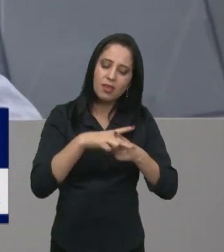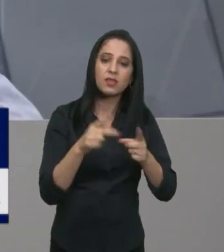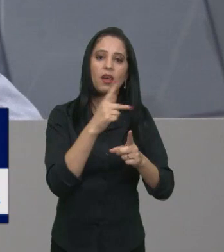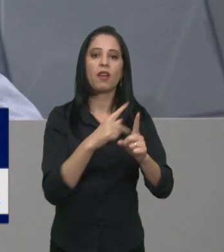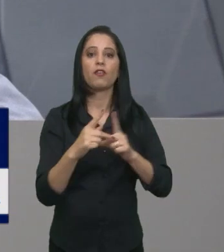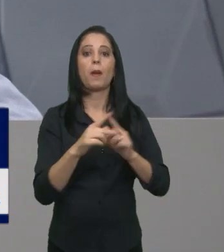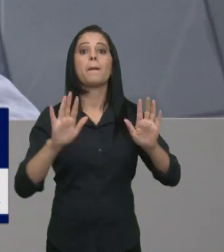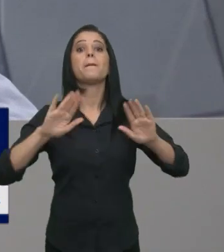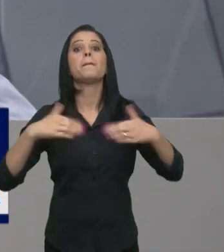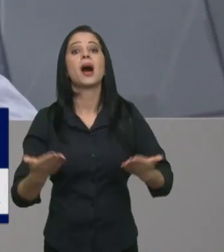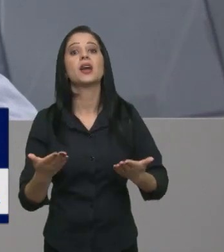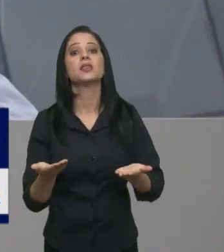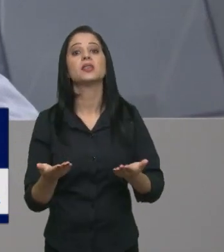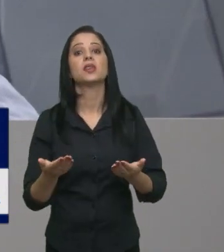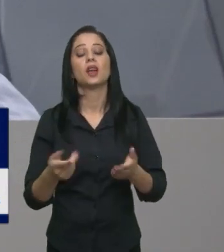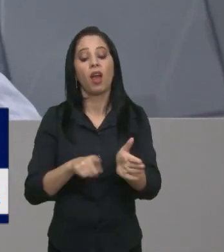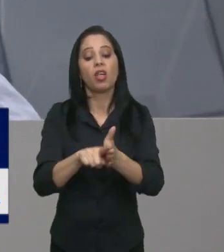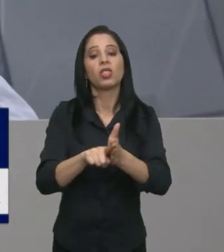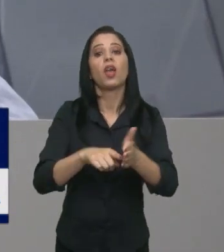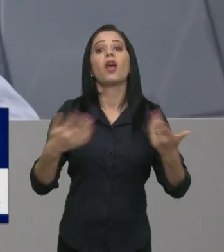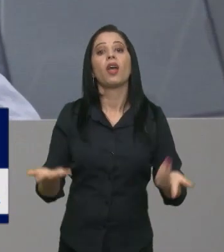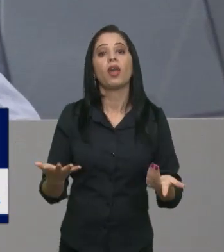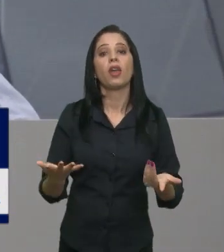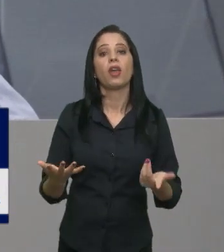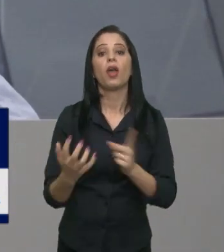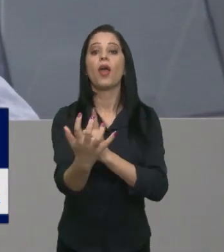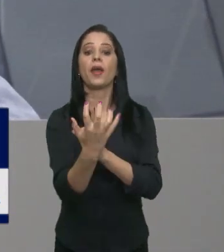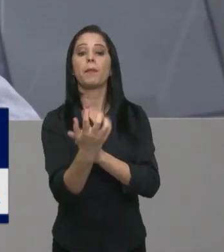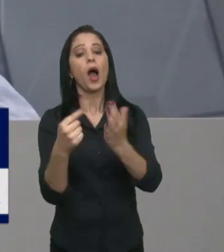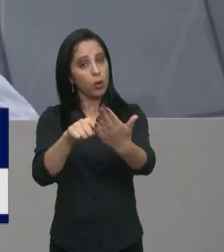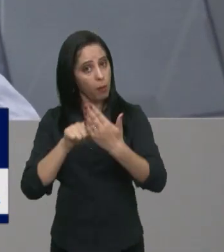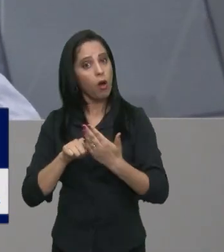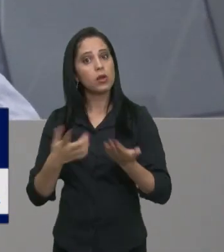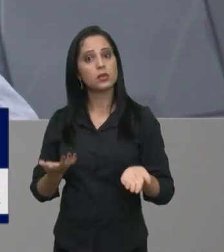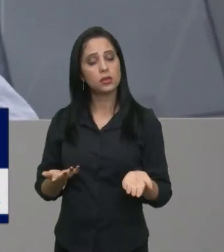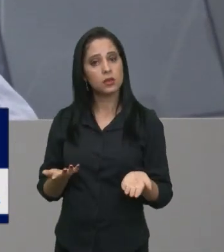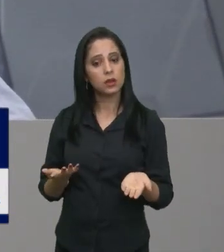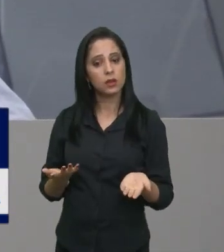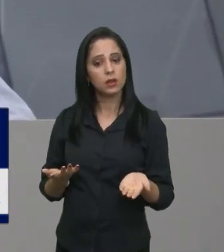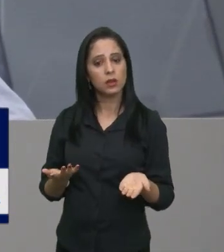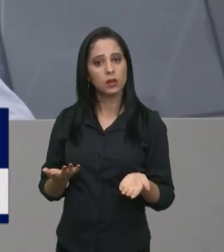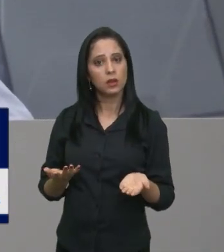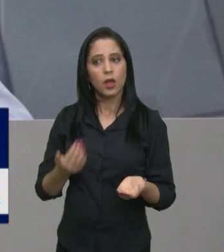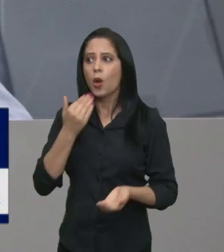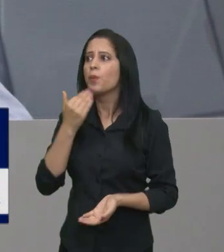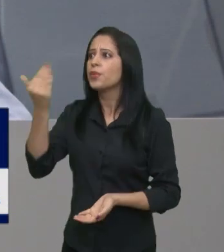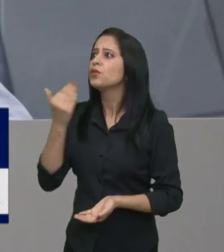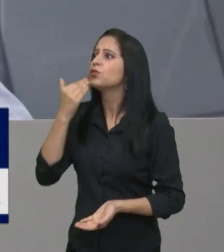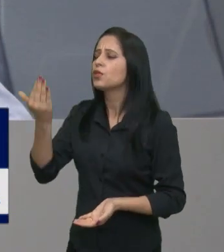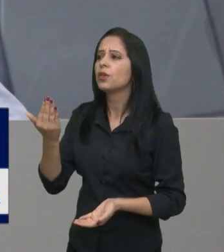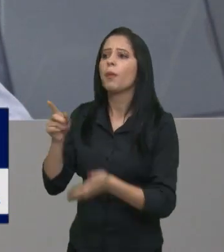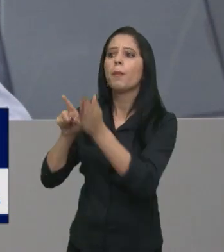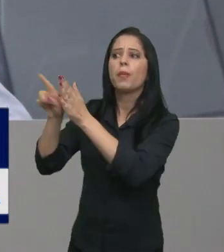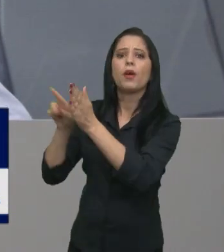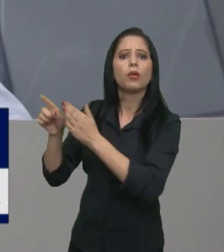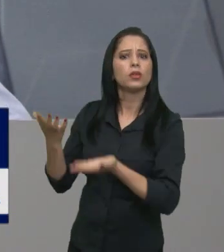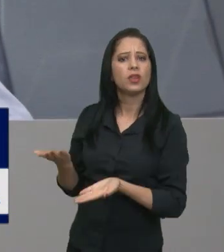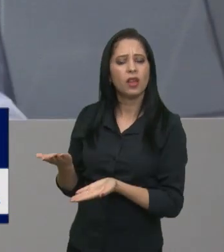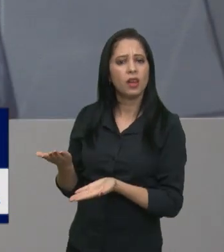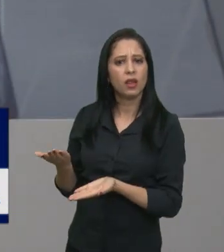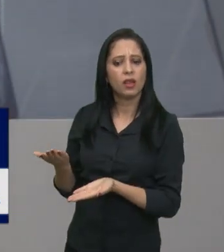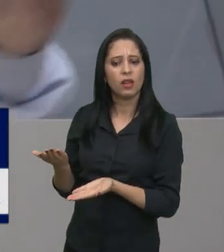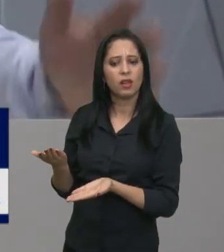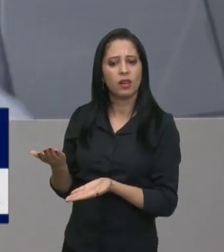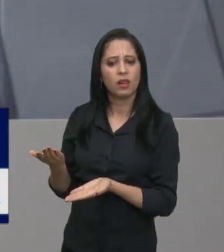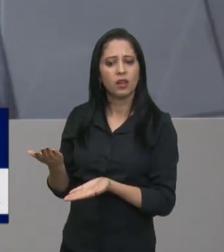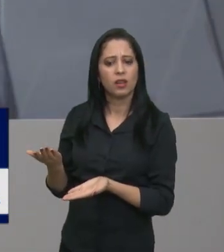estudo? Cadê o impacto? Aonde que vai mostrar isso? É isso que a gente pediu desde o começo. Não é